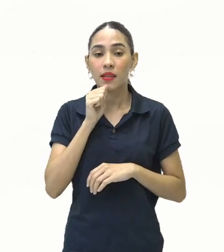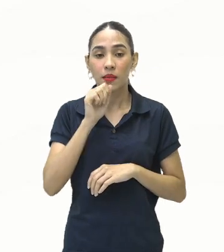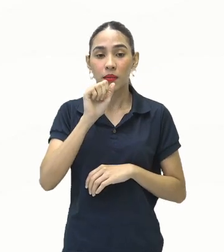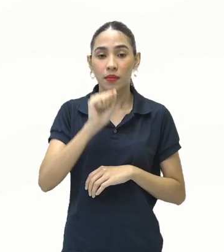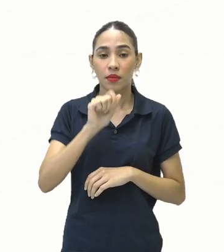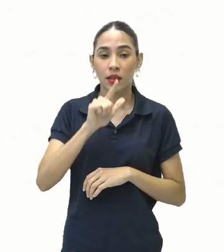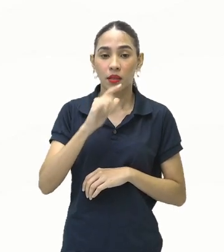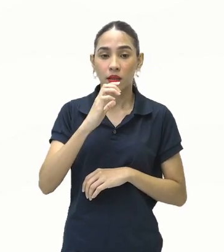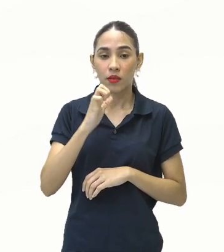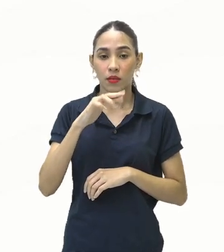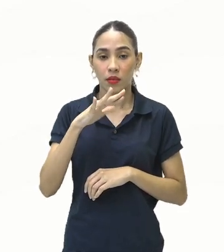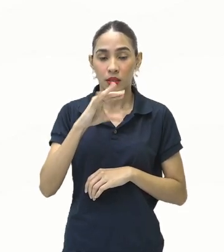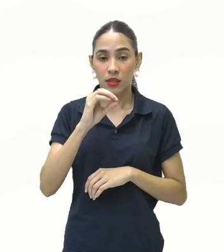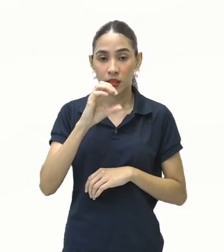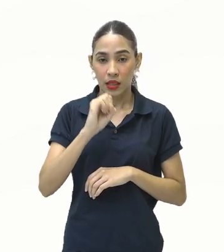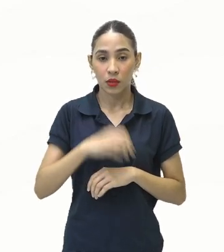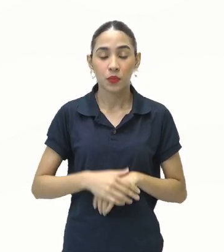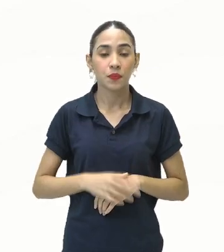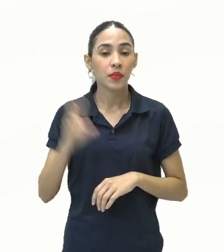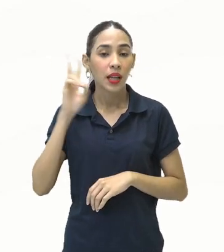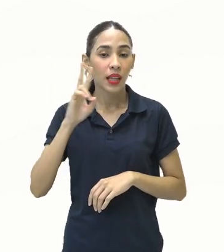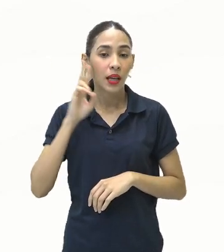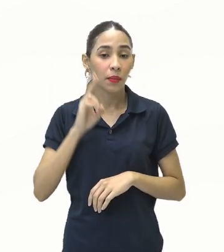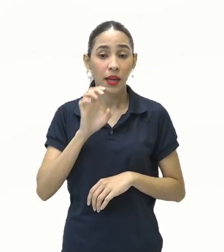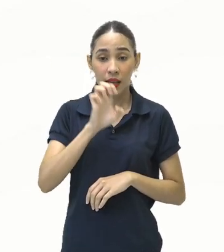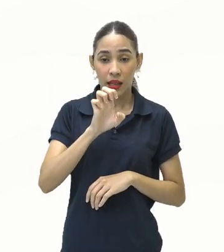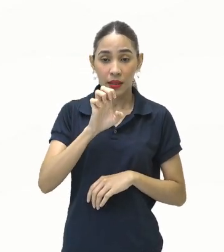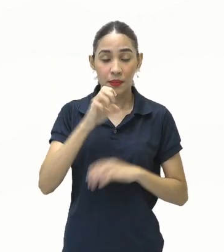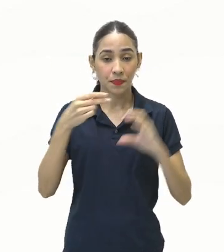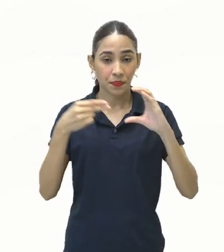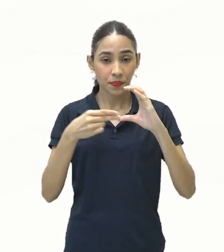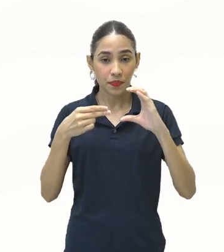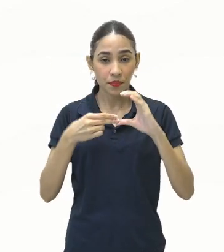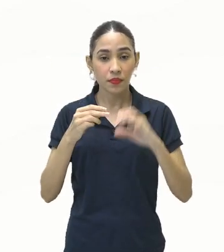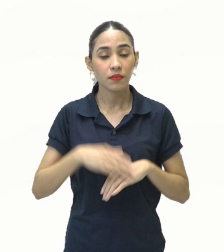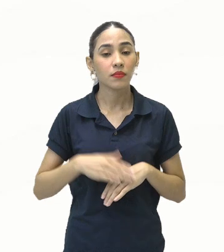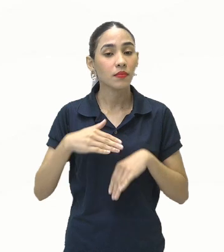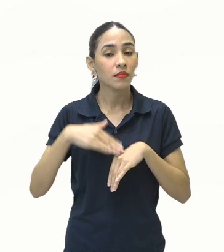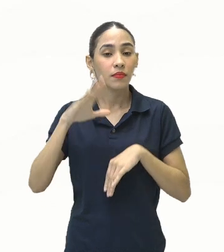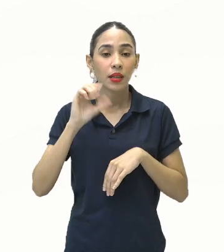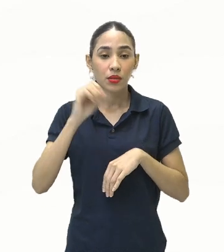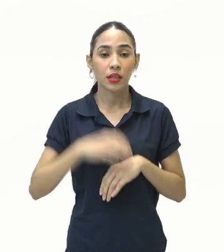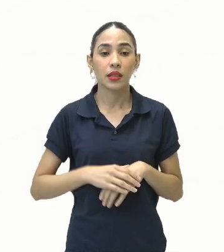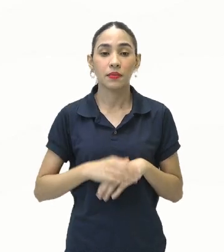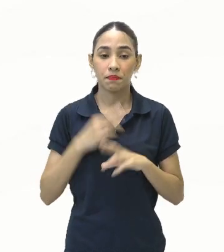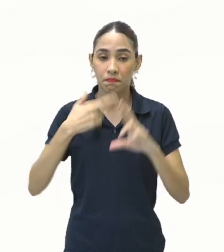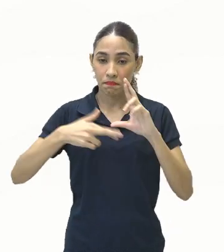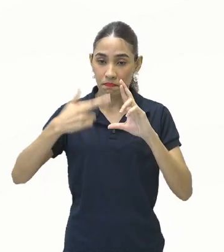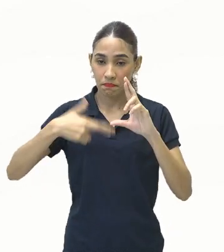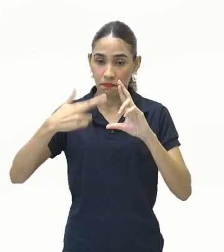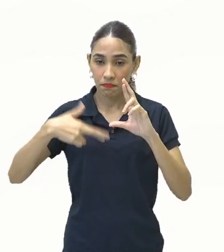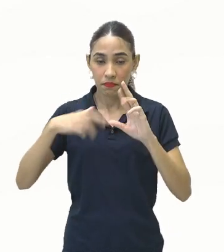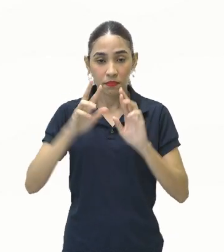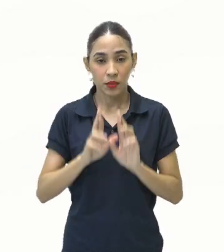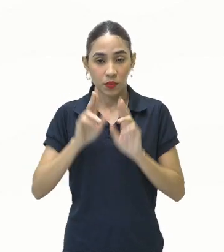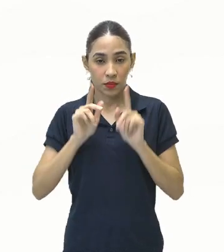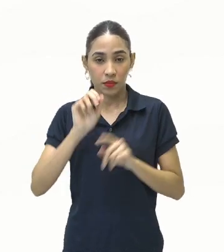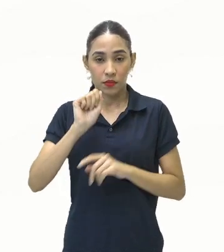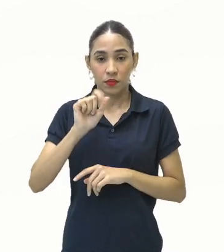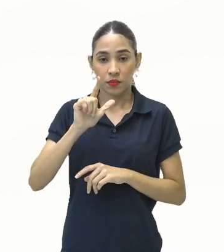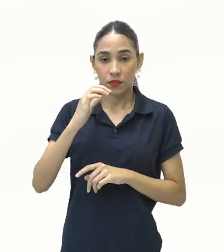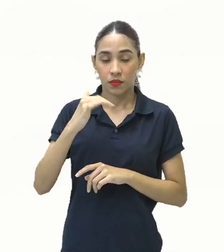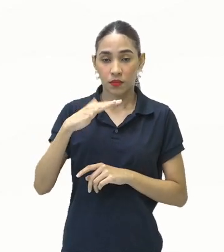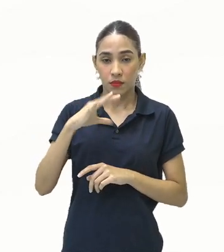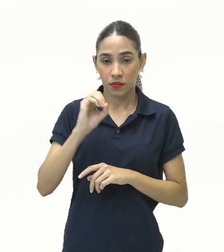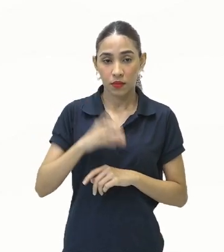lembra do EN que eu acabei de falar para vocês? Com ligações duplas, eles são mais reativos do que os alcanos. Então,